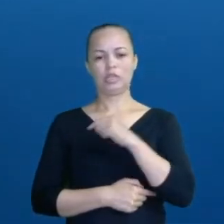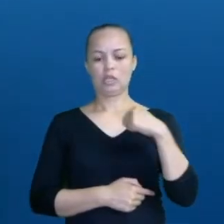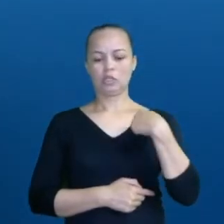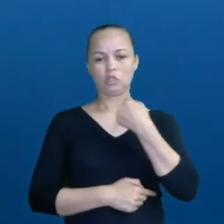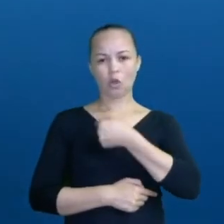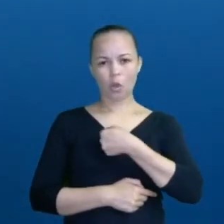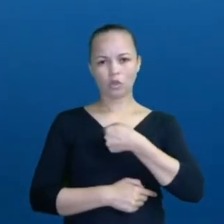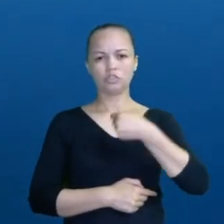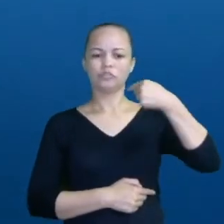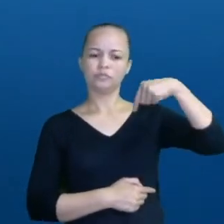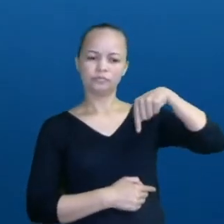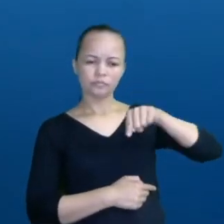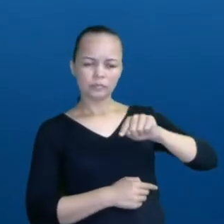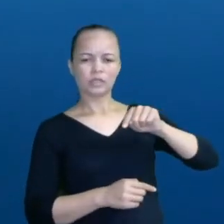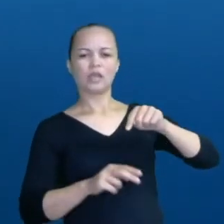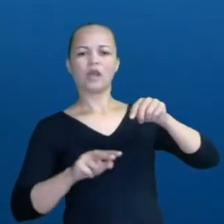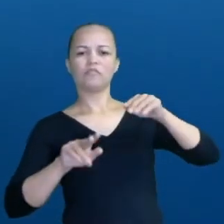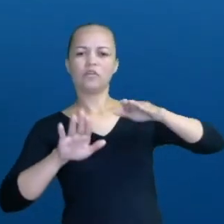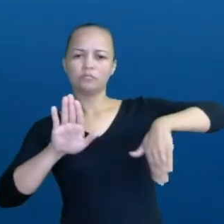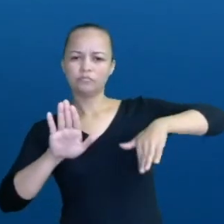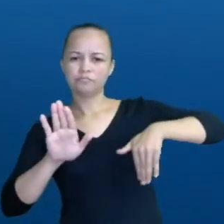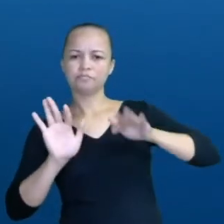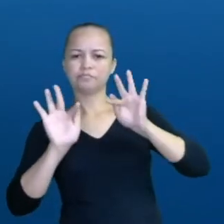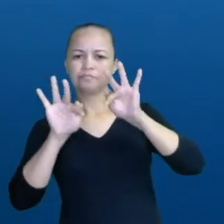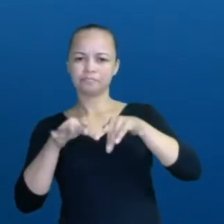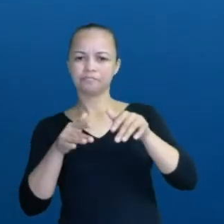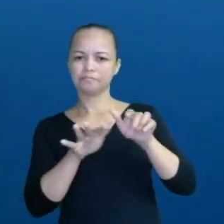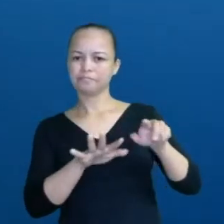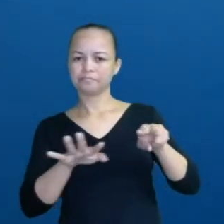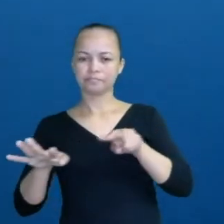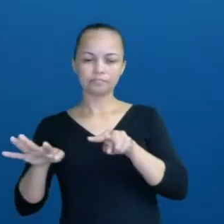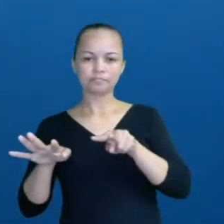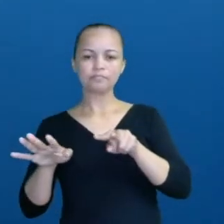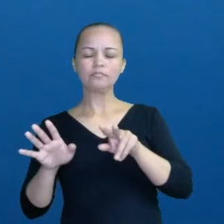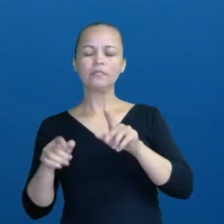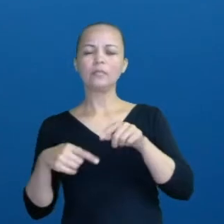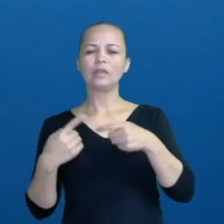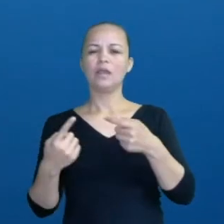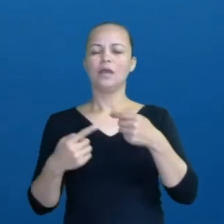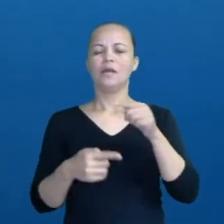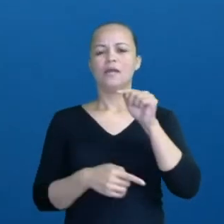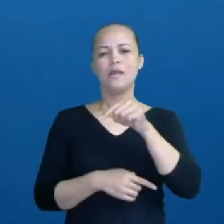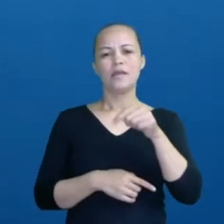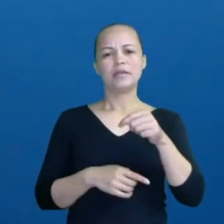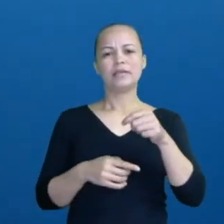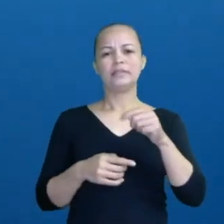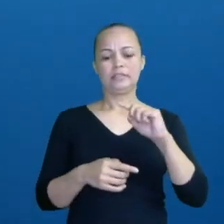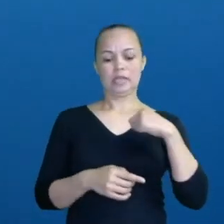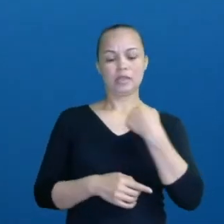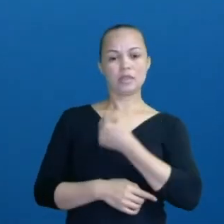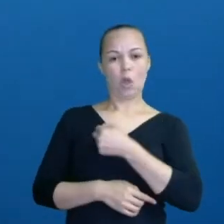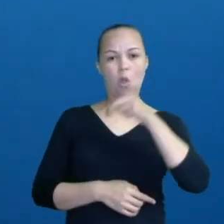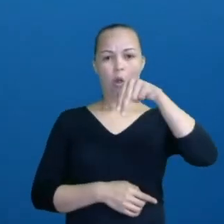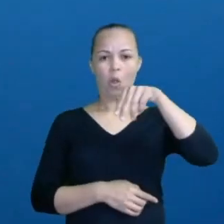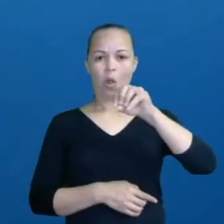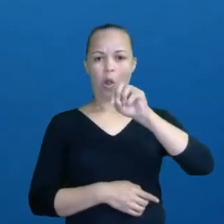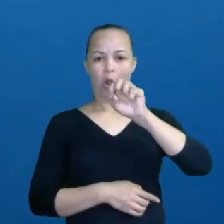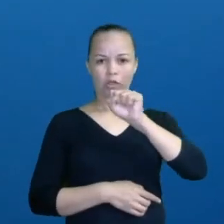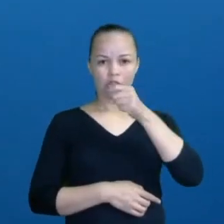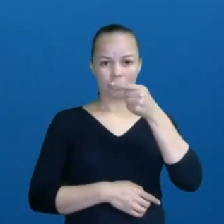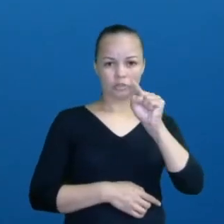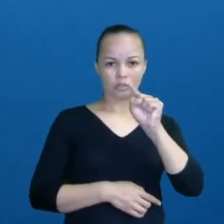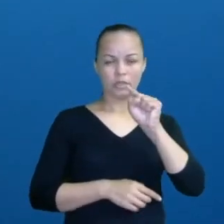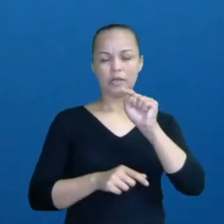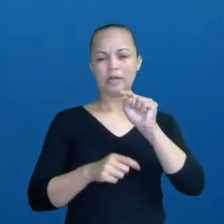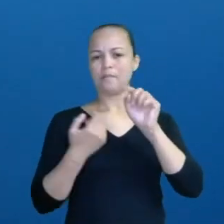nós vamos passar o final de semana na praia. Mas esse nós, ele não aparece escrito na frase. Eu coloquei aqui